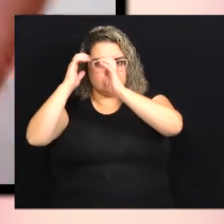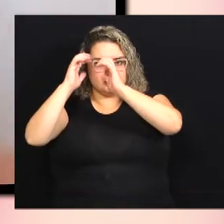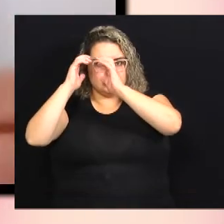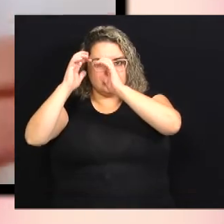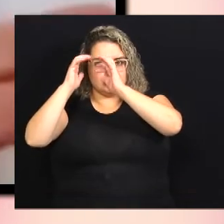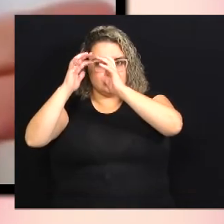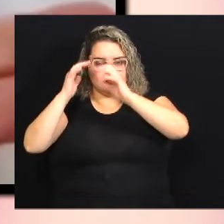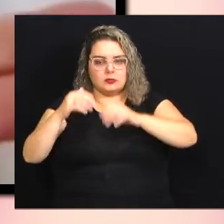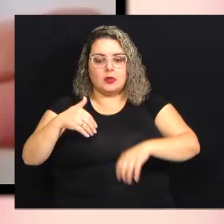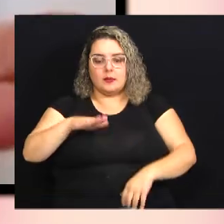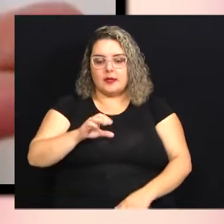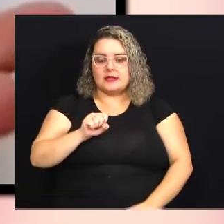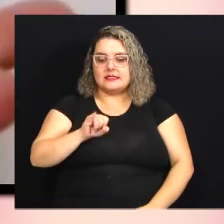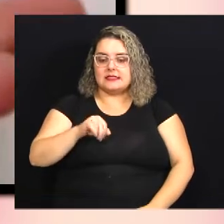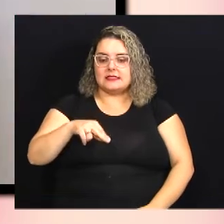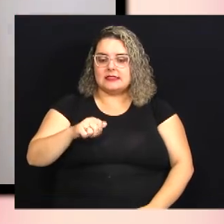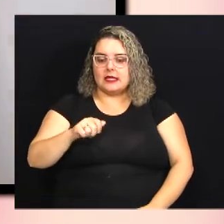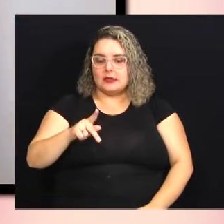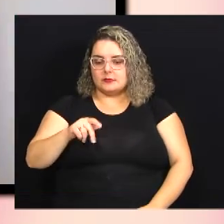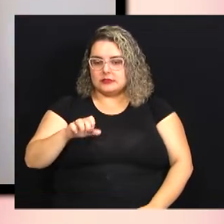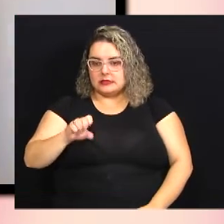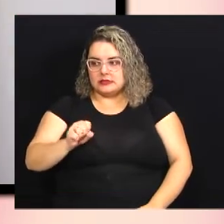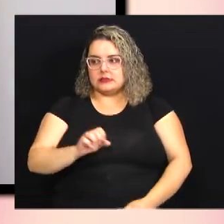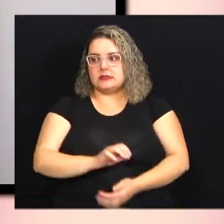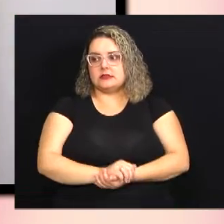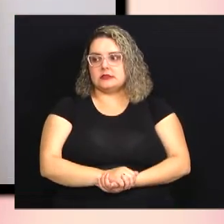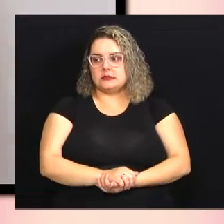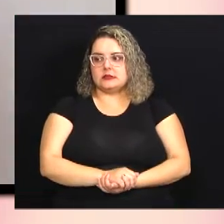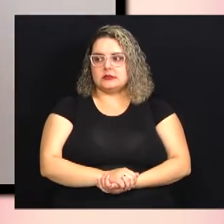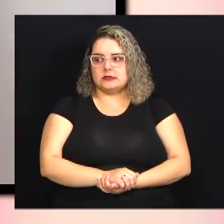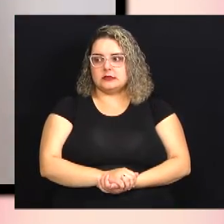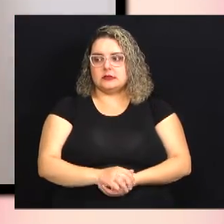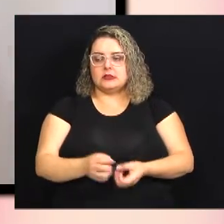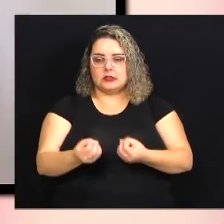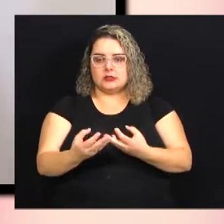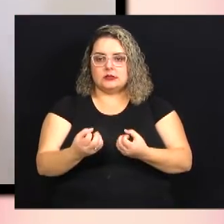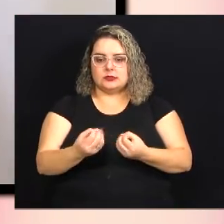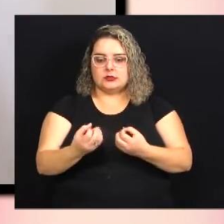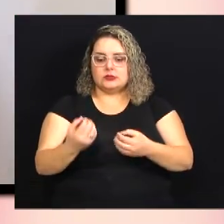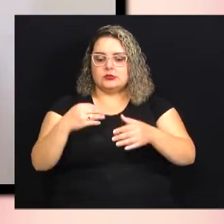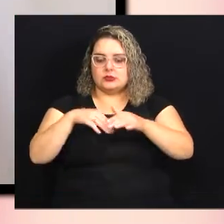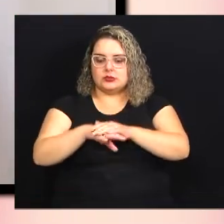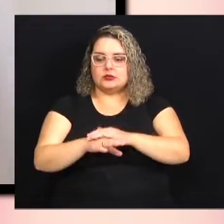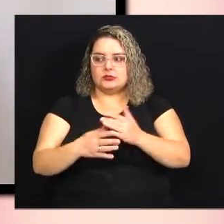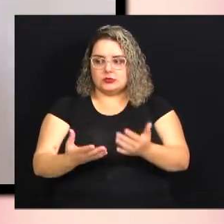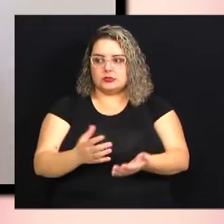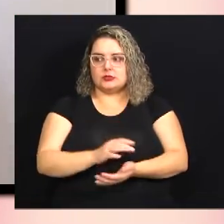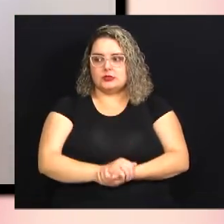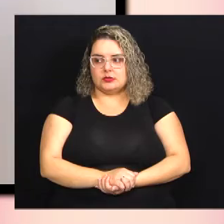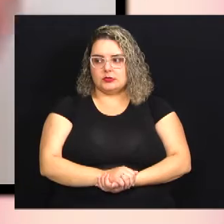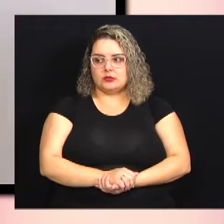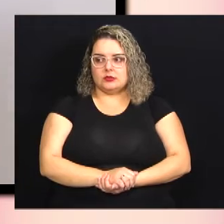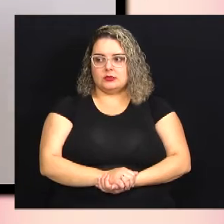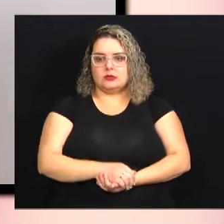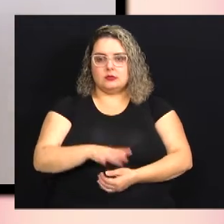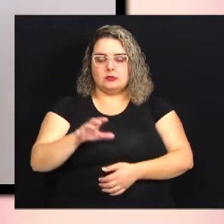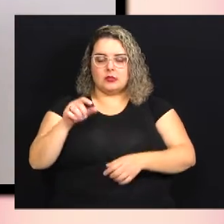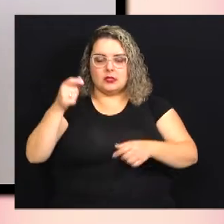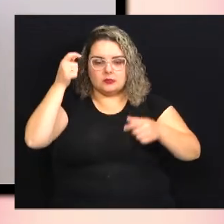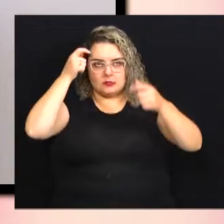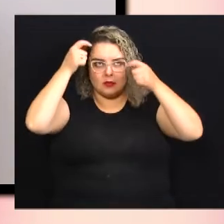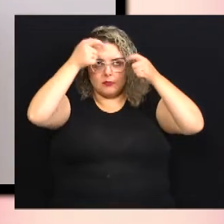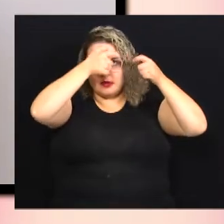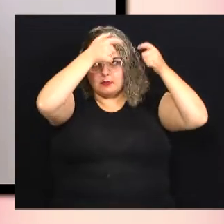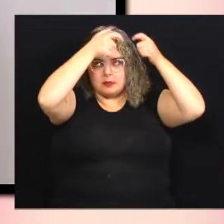mais sinapses, né? Ele tem as informações armazenadas em mais locais no